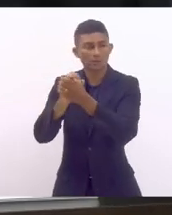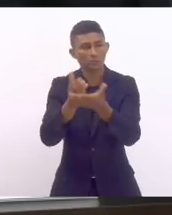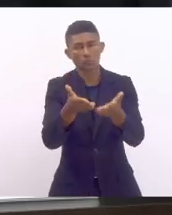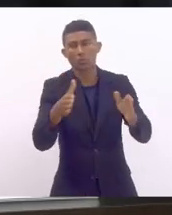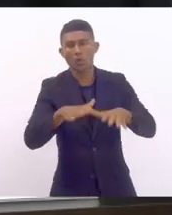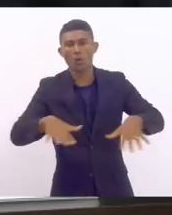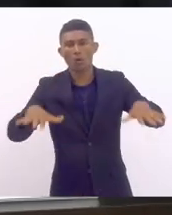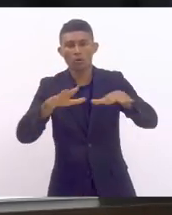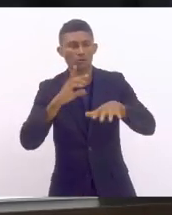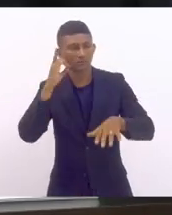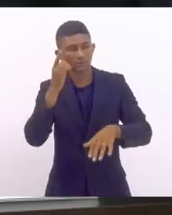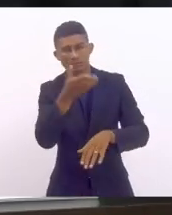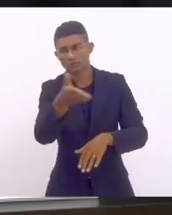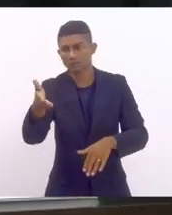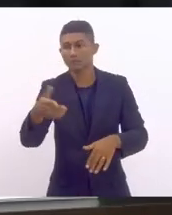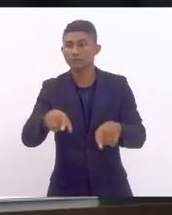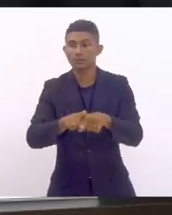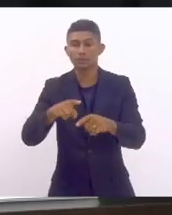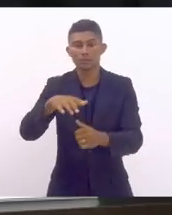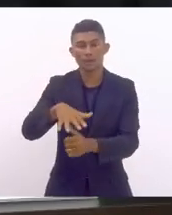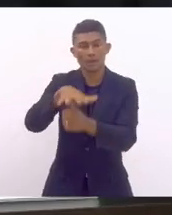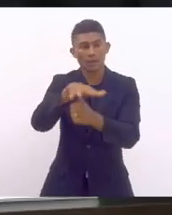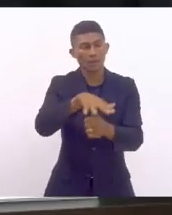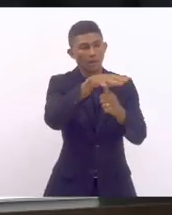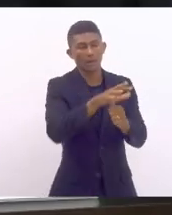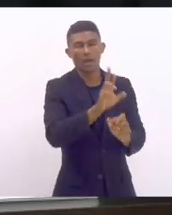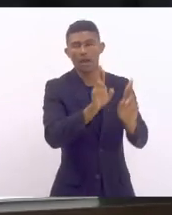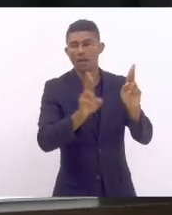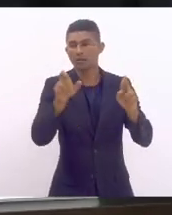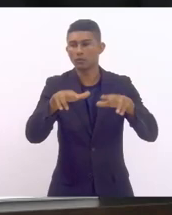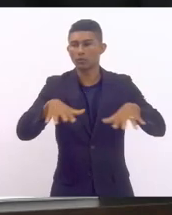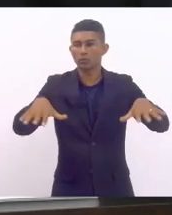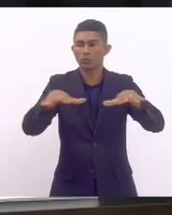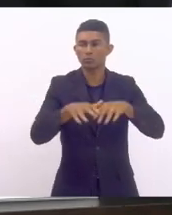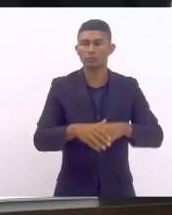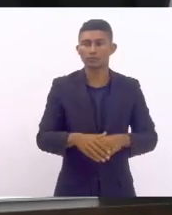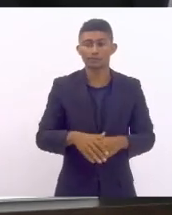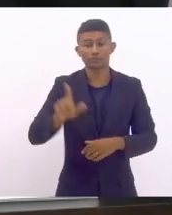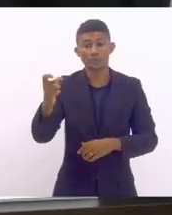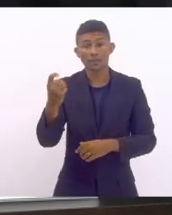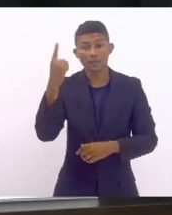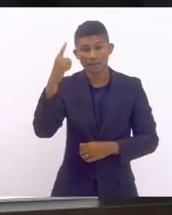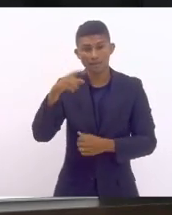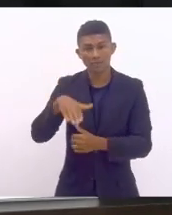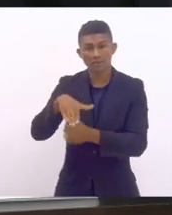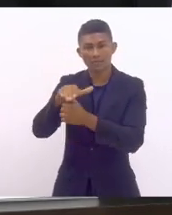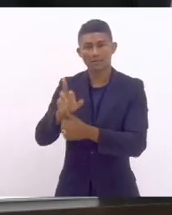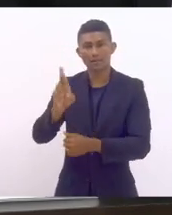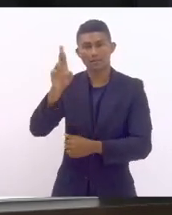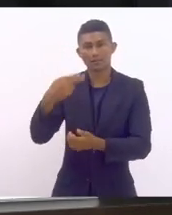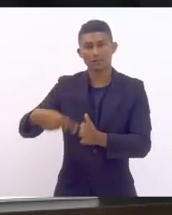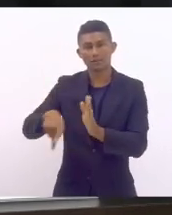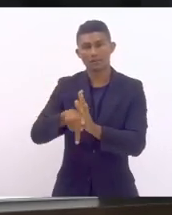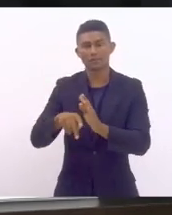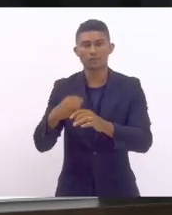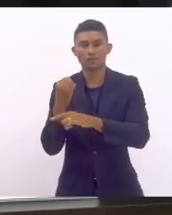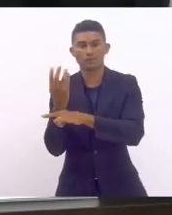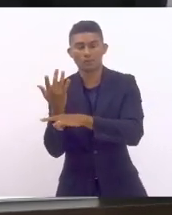aos colegas leitores aqui de mesa ao reitor da UERJ Ricardo Lloyd